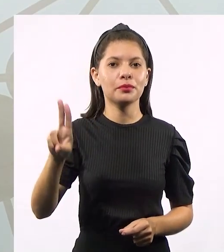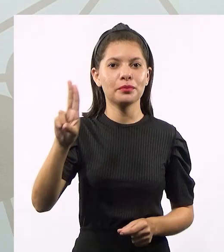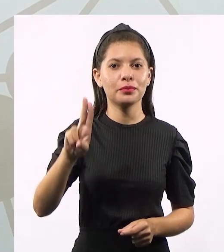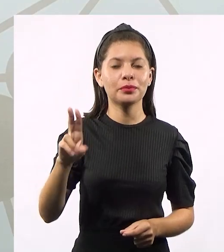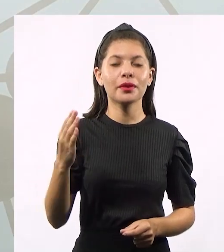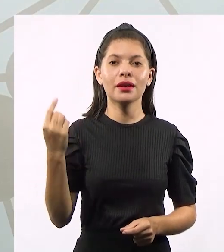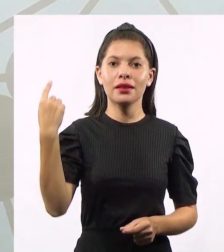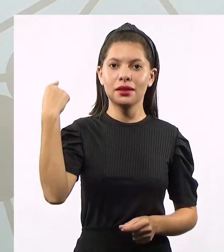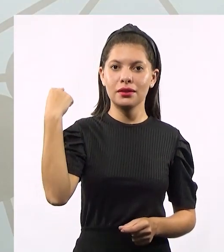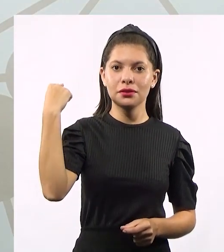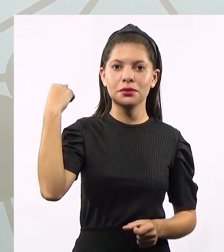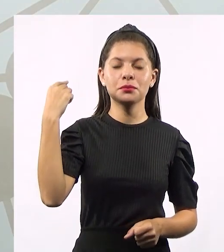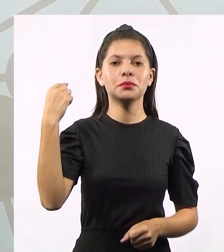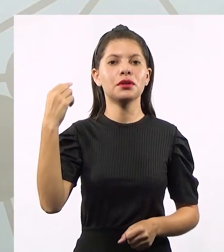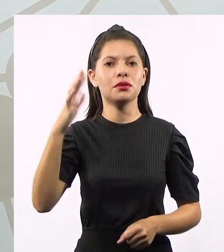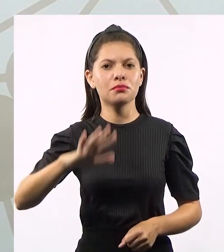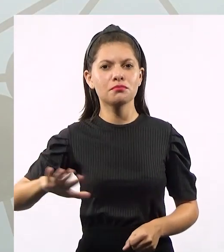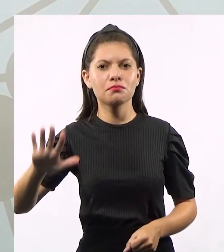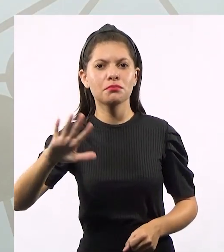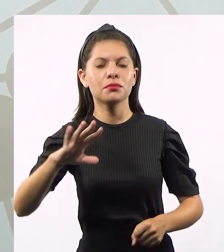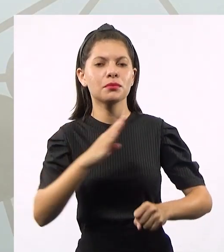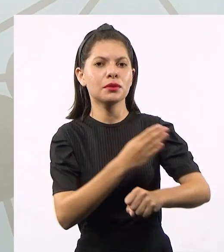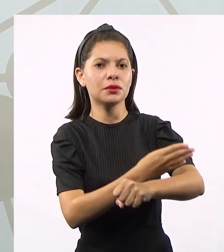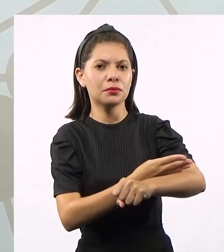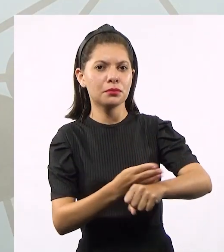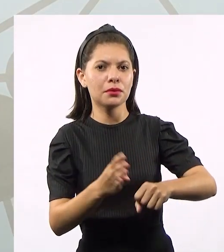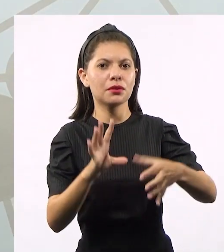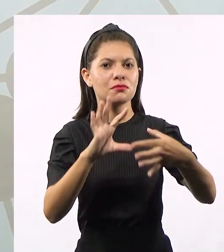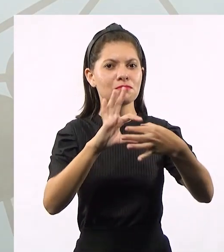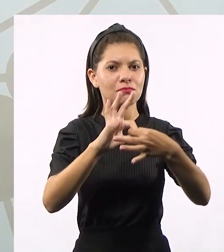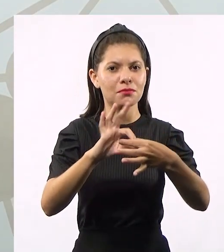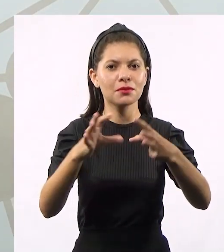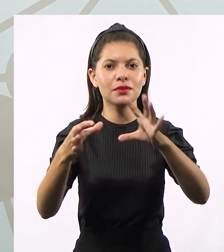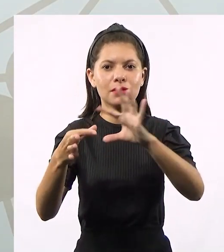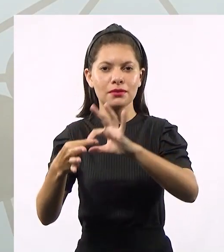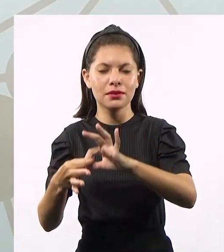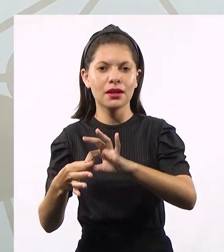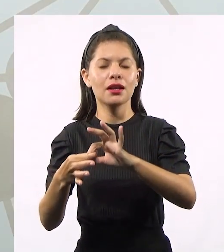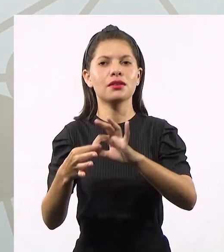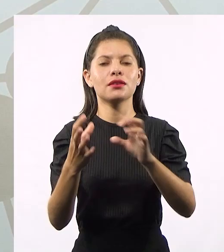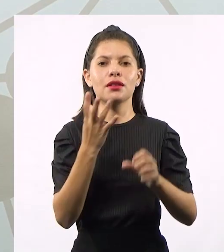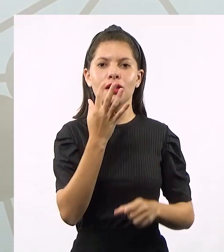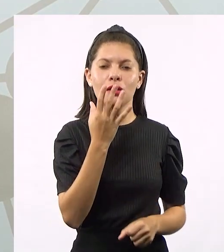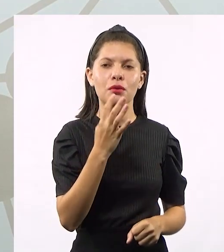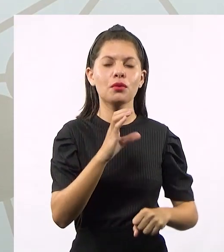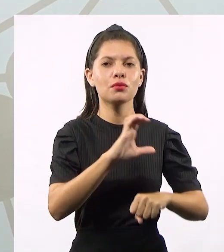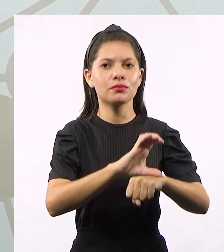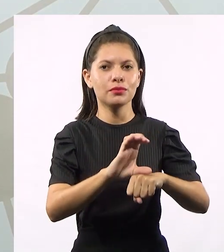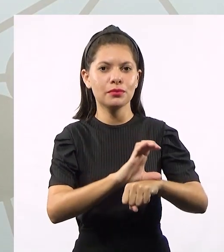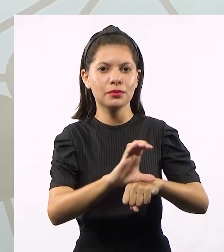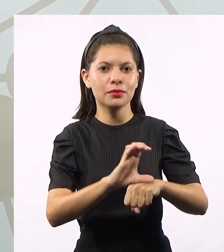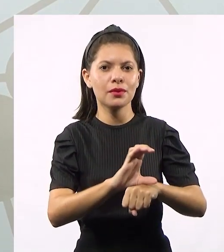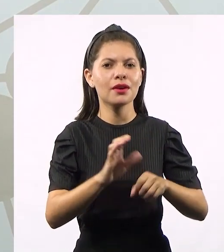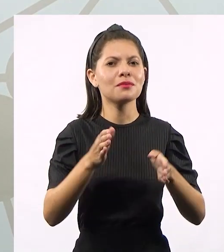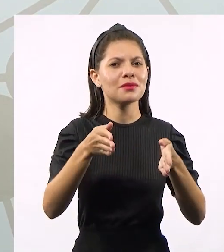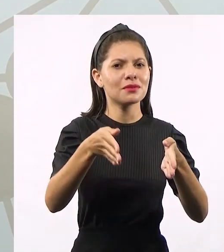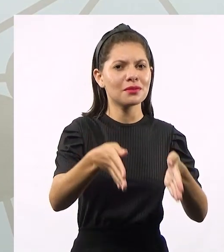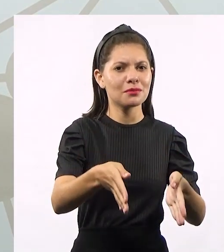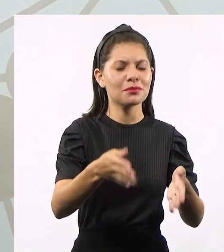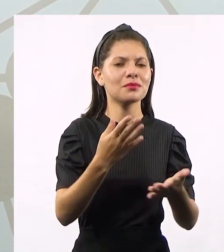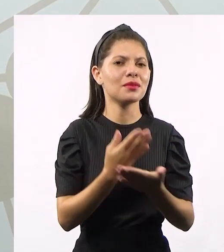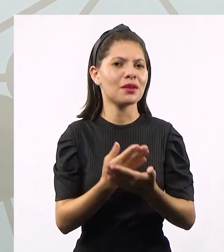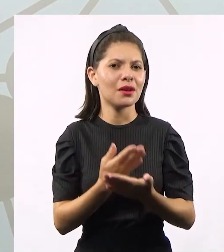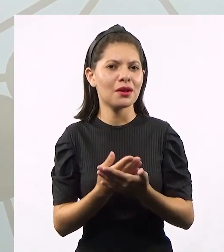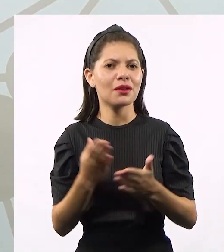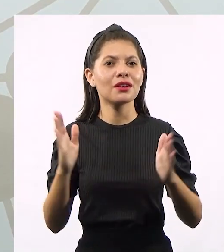Atrás de mim tem uma parede branca com círculos interconectados na cor cinza. Especificamente para a aula de hoje, nós temos